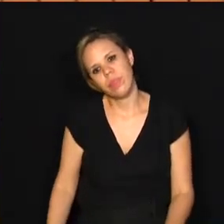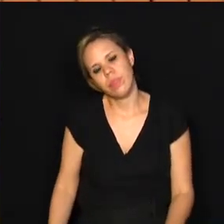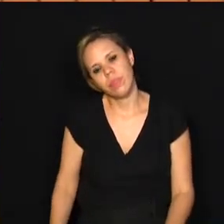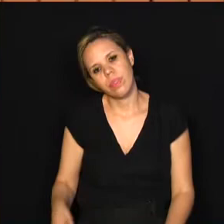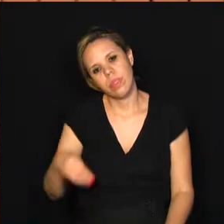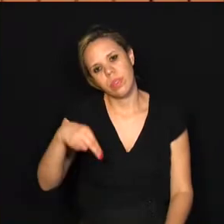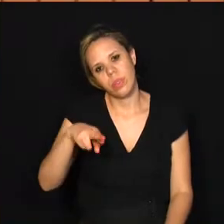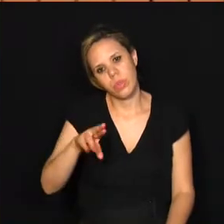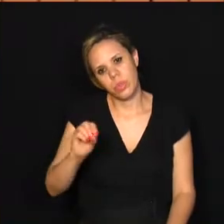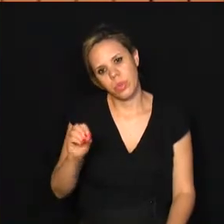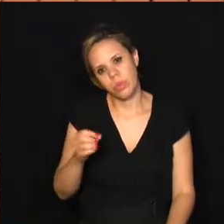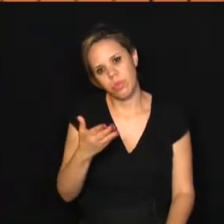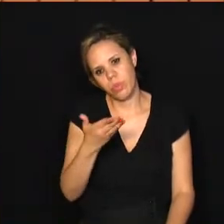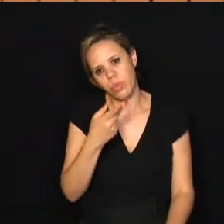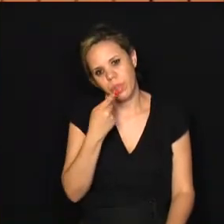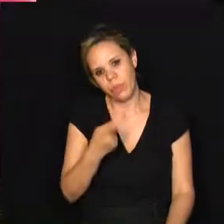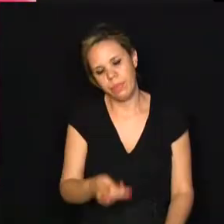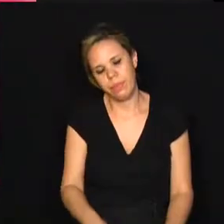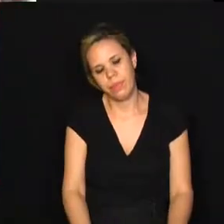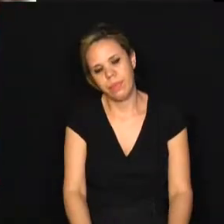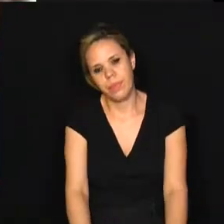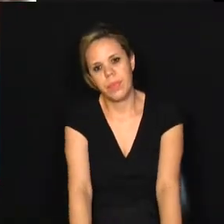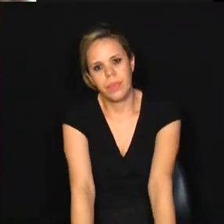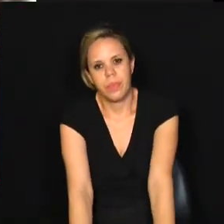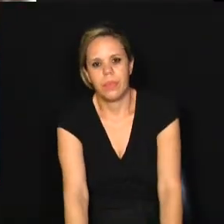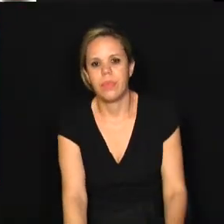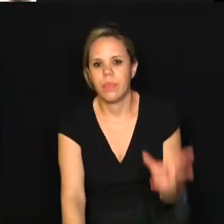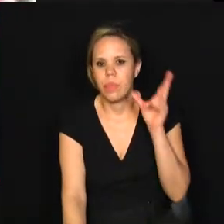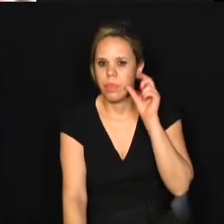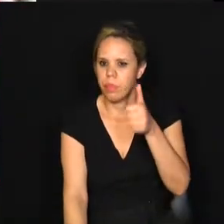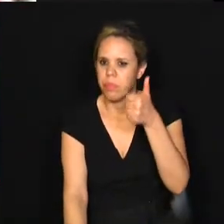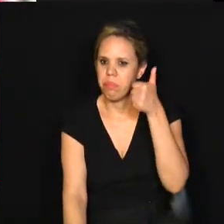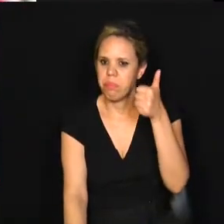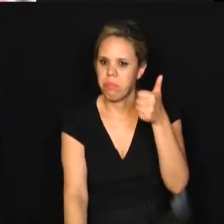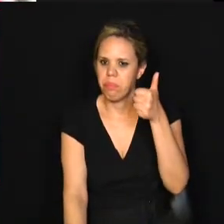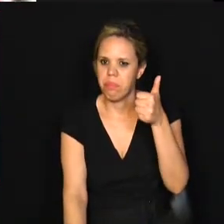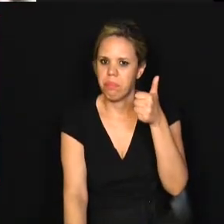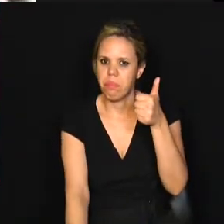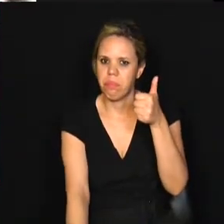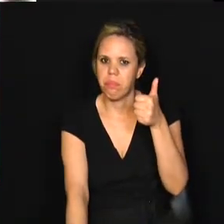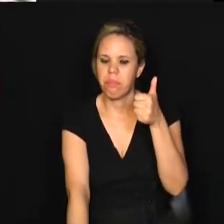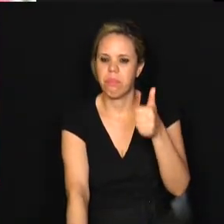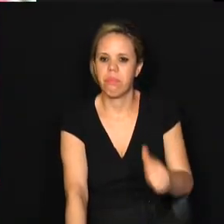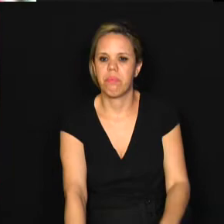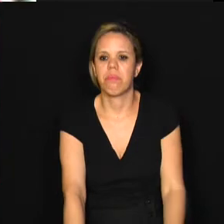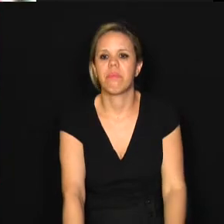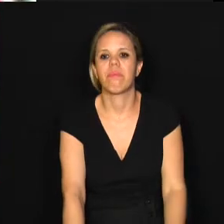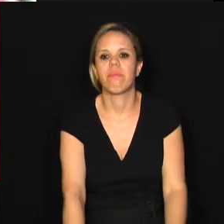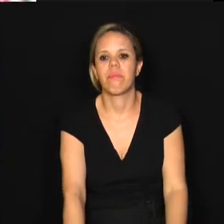você. Estão me ouvindo bem? Estão me ouvindo bem?